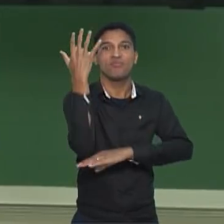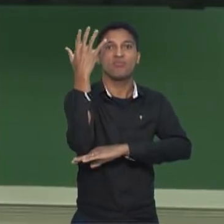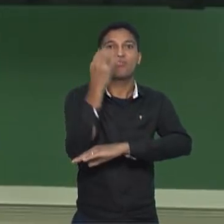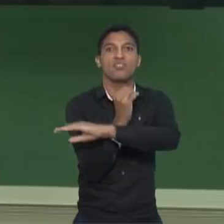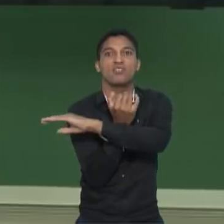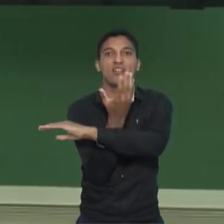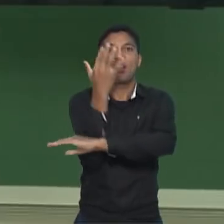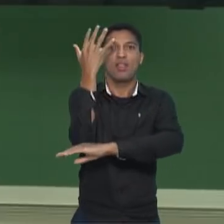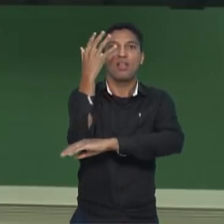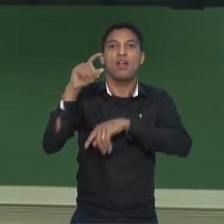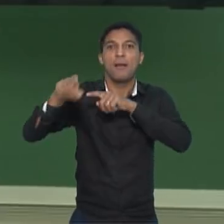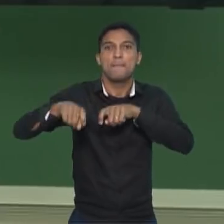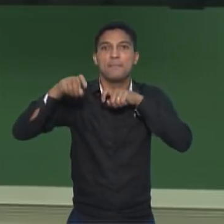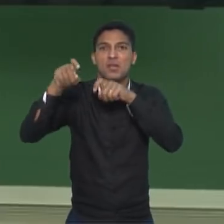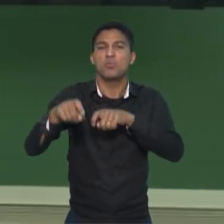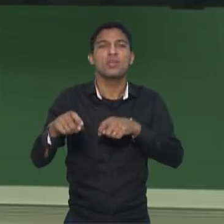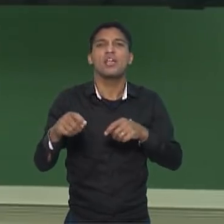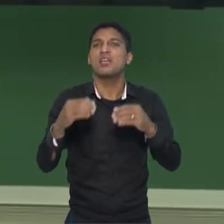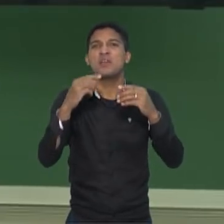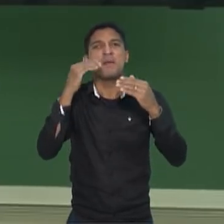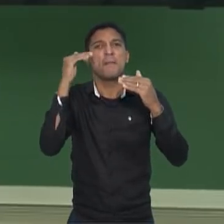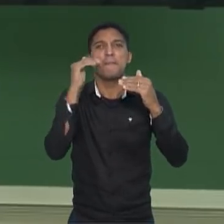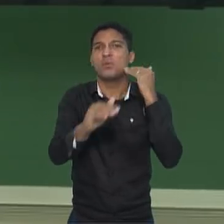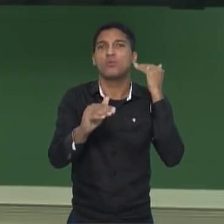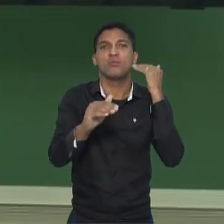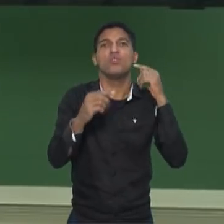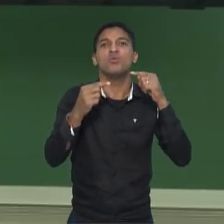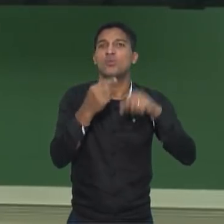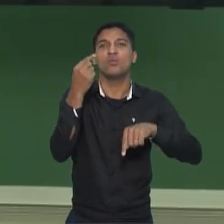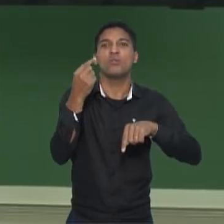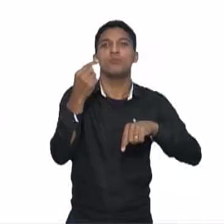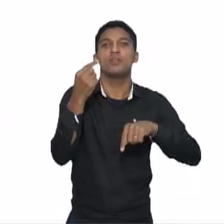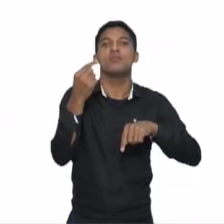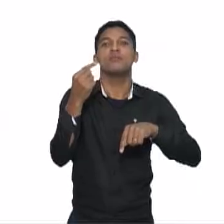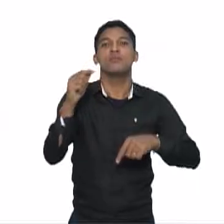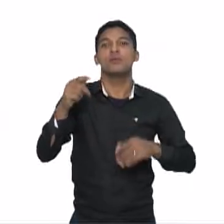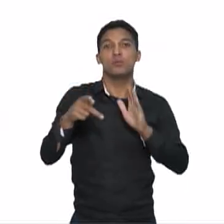inadequado para a prática da agricultura. Vamos lá?